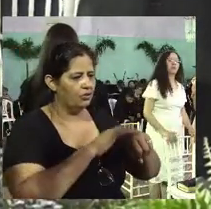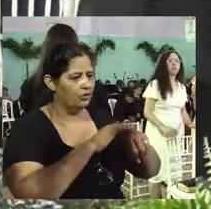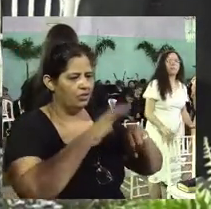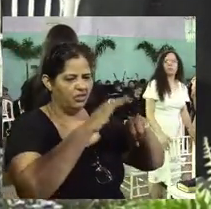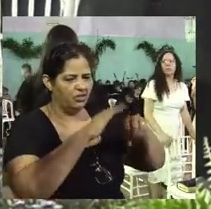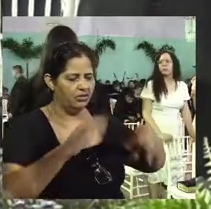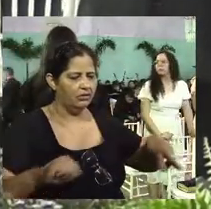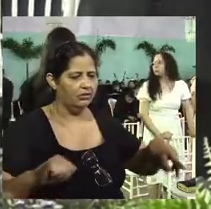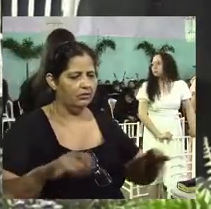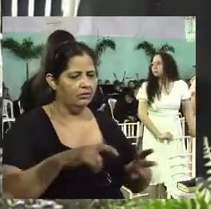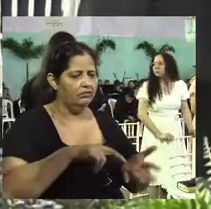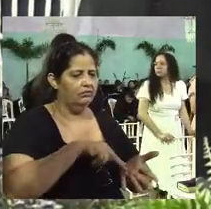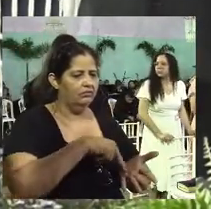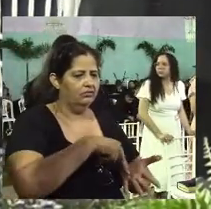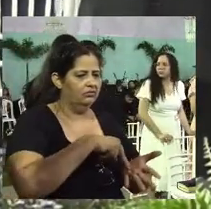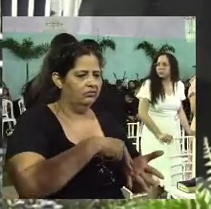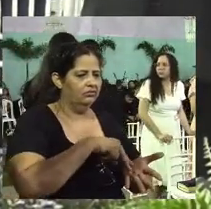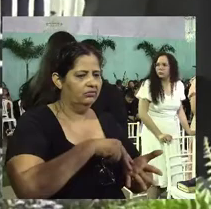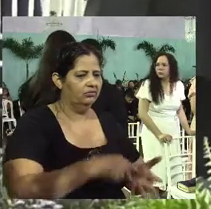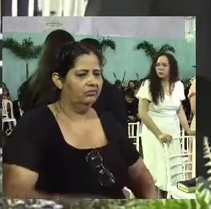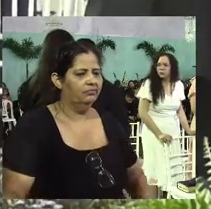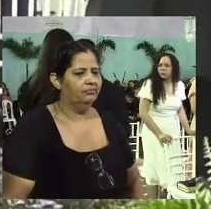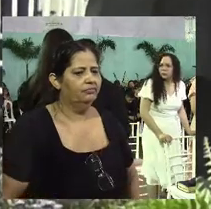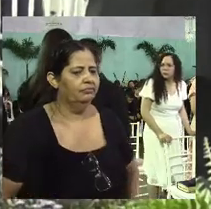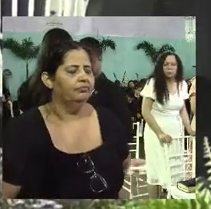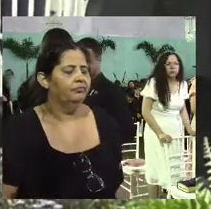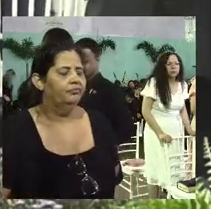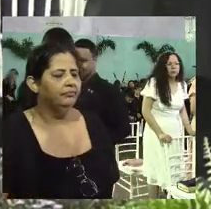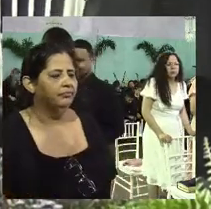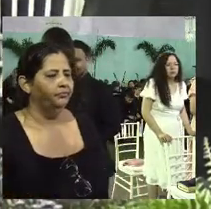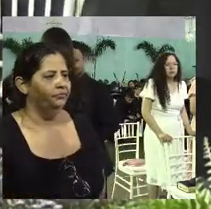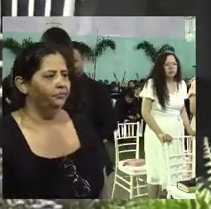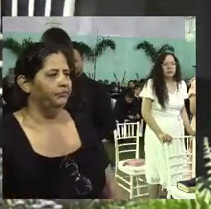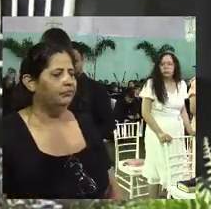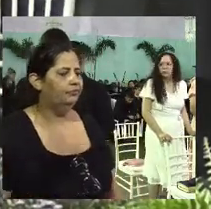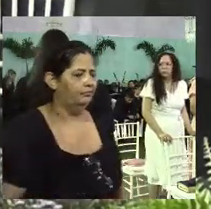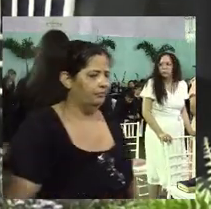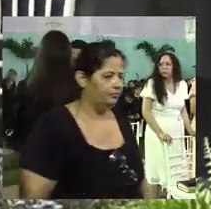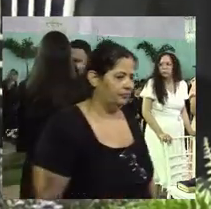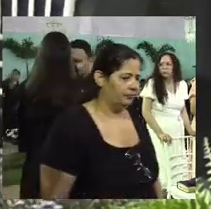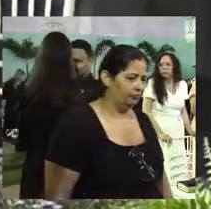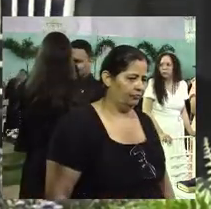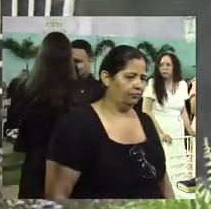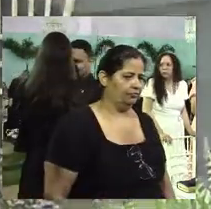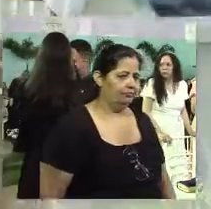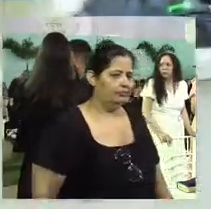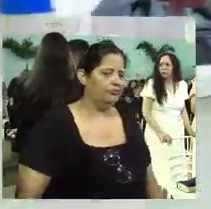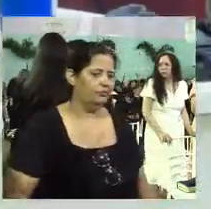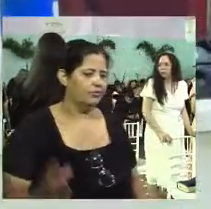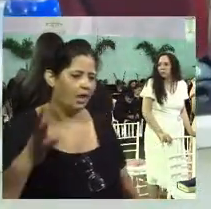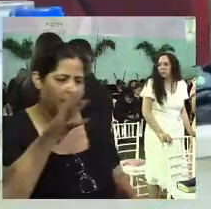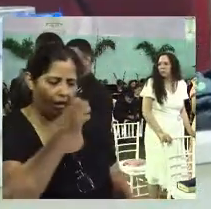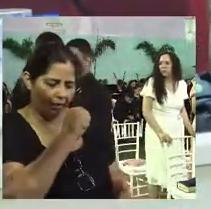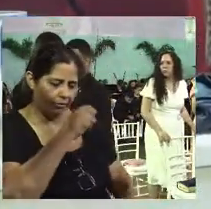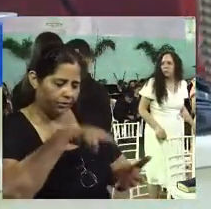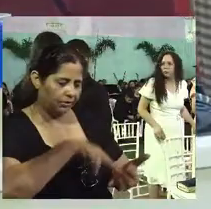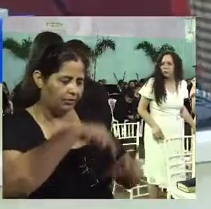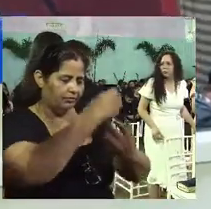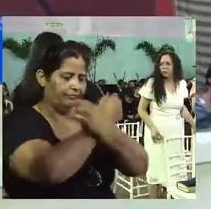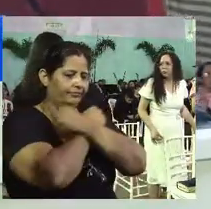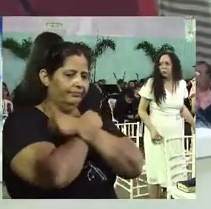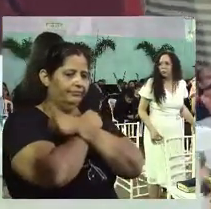coluna Vista caroço Sobe aqui bem aqui na escadazinha aqui do lado ó Isso corre rápido corre lá